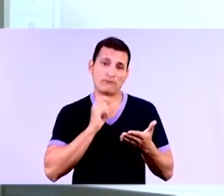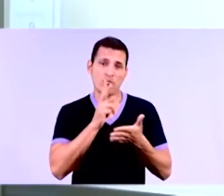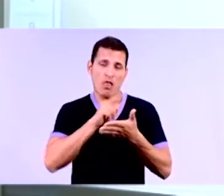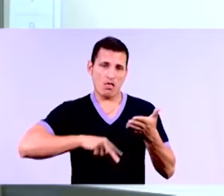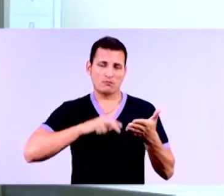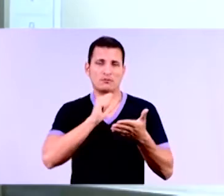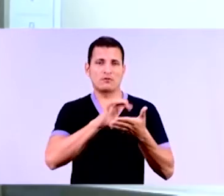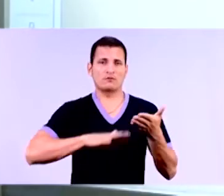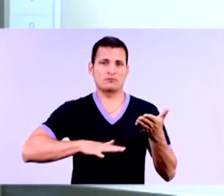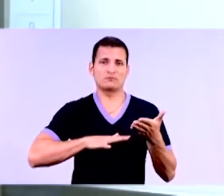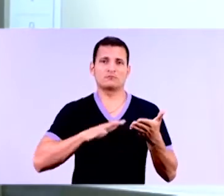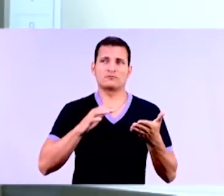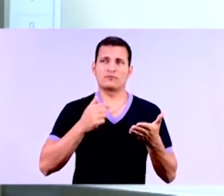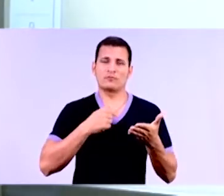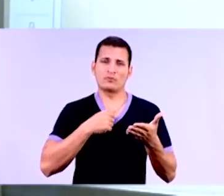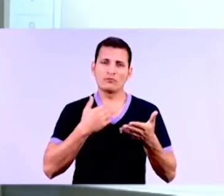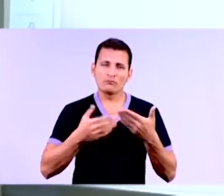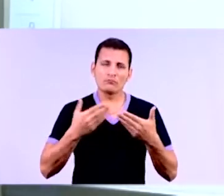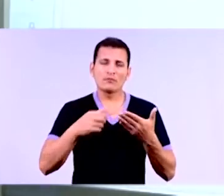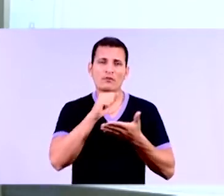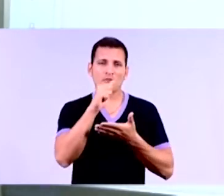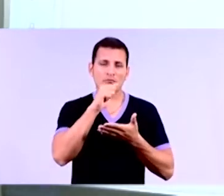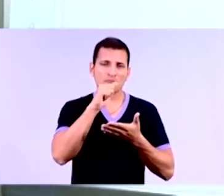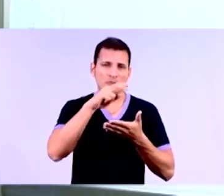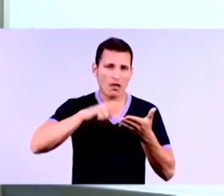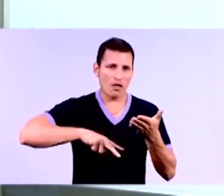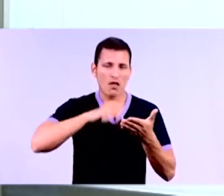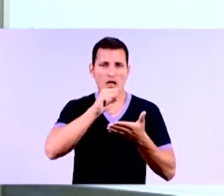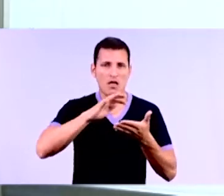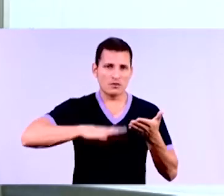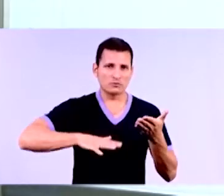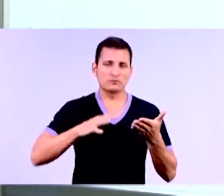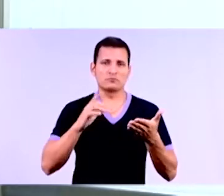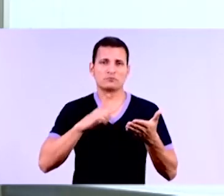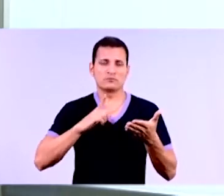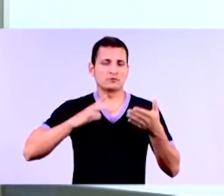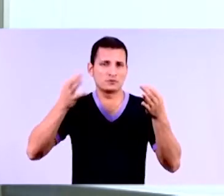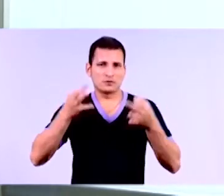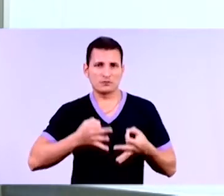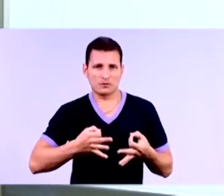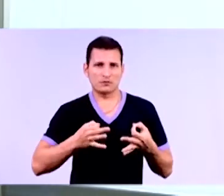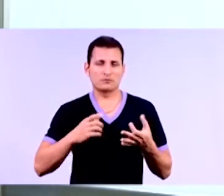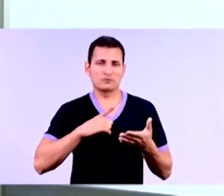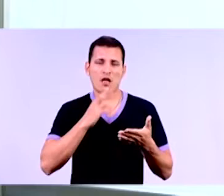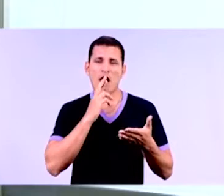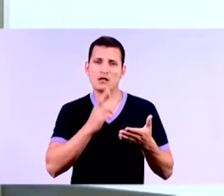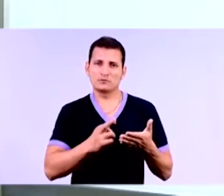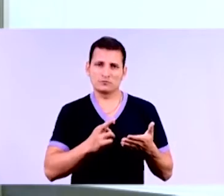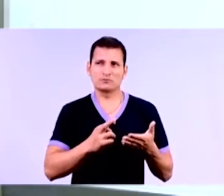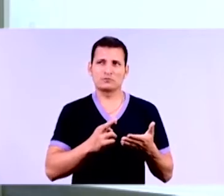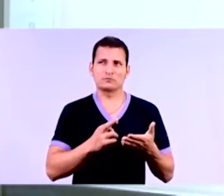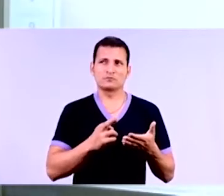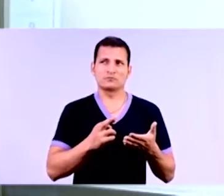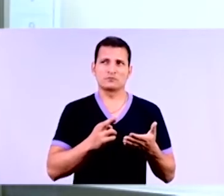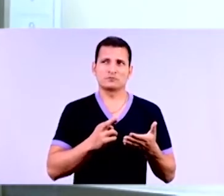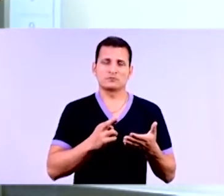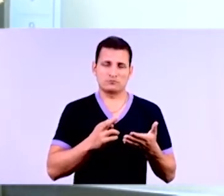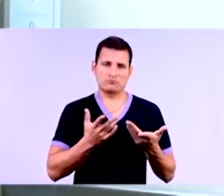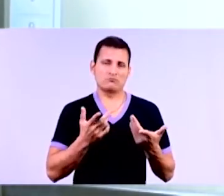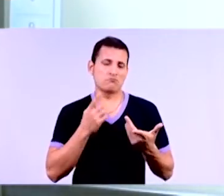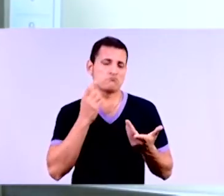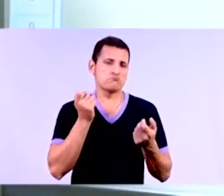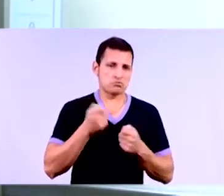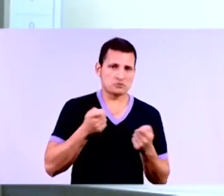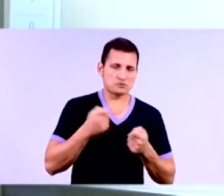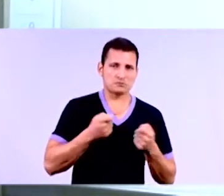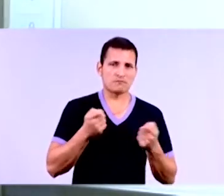E à medida que eu leio o texto, eu vou então ter certeza se eu tinha razão sobre a hipótese que eu